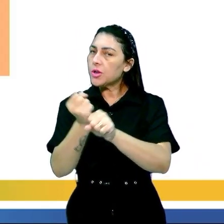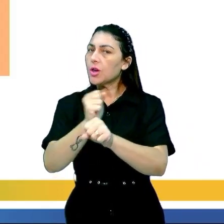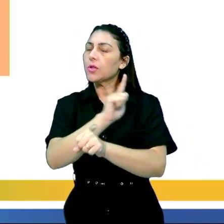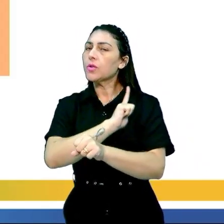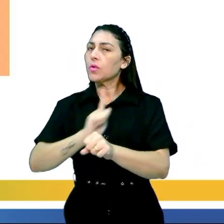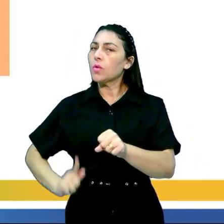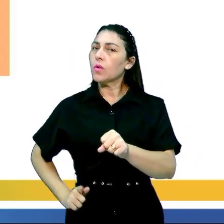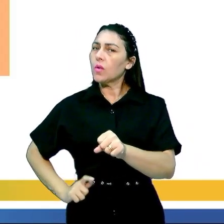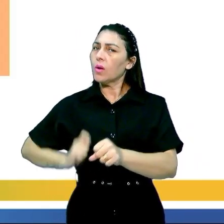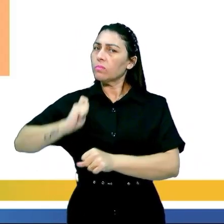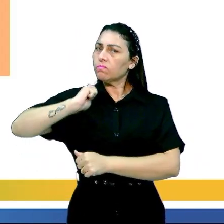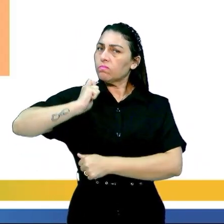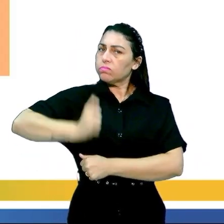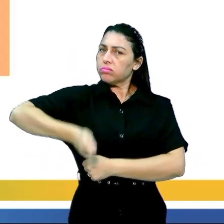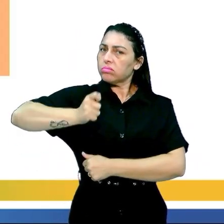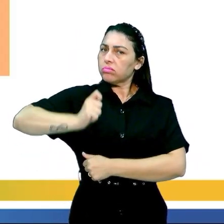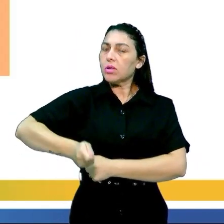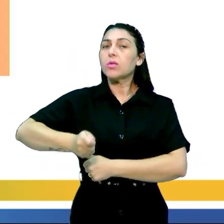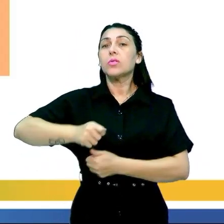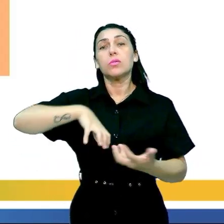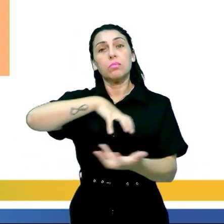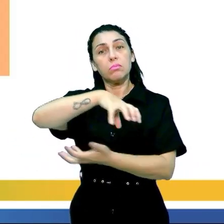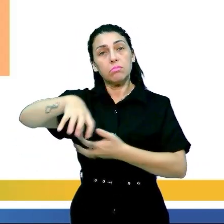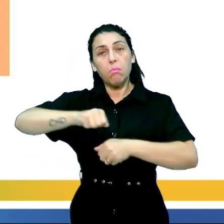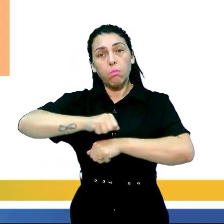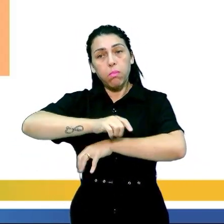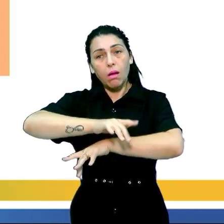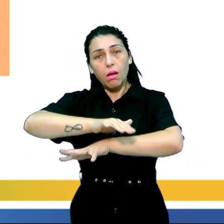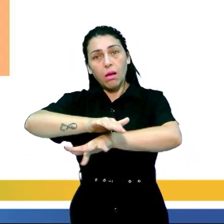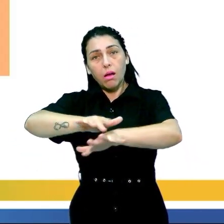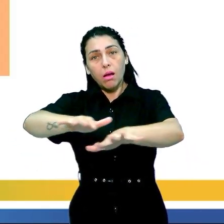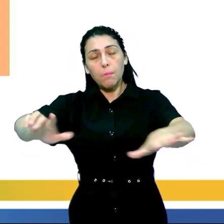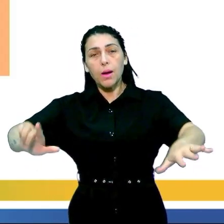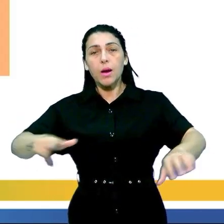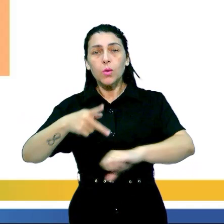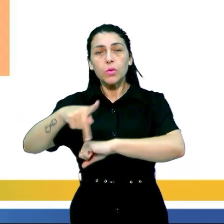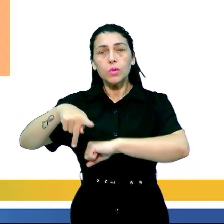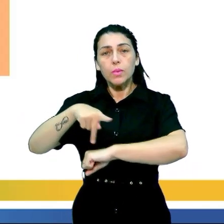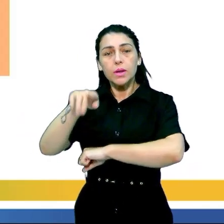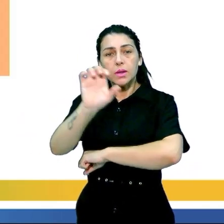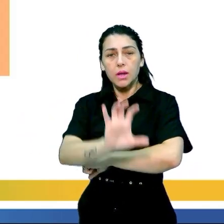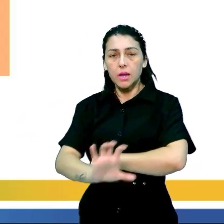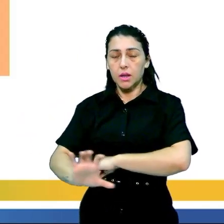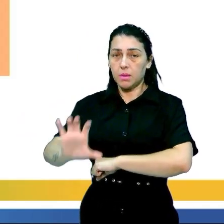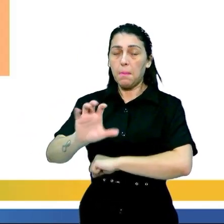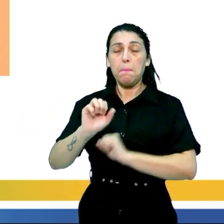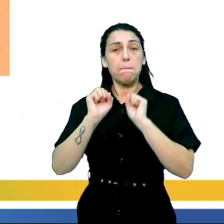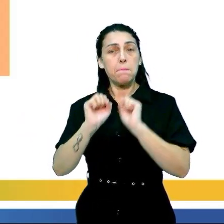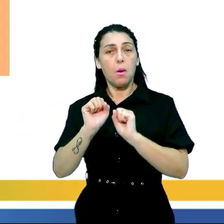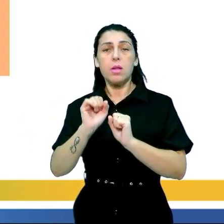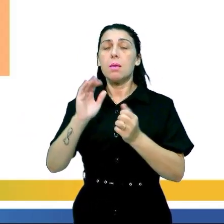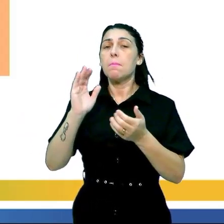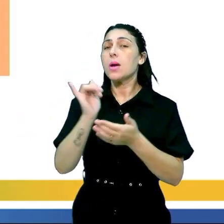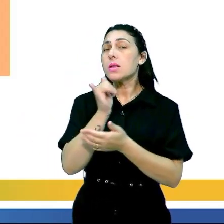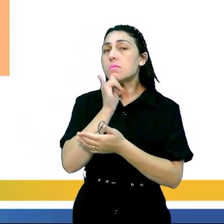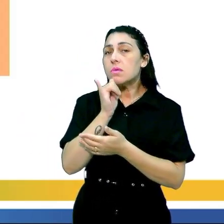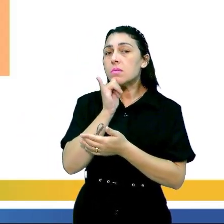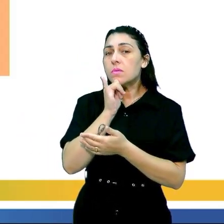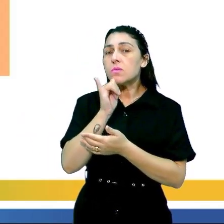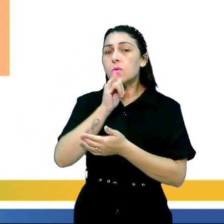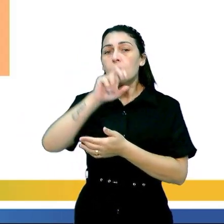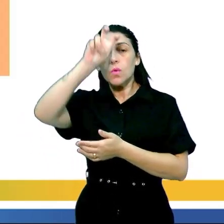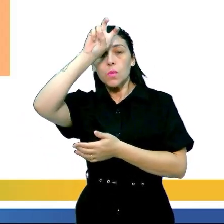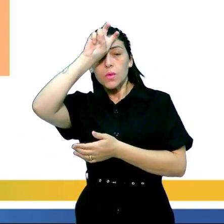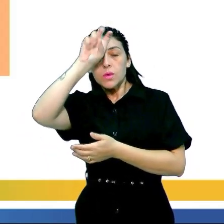governo ditatorial, e logo os movimentos se espalharam para outros países da região. A gente pode citar, por exemplo,